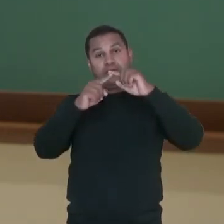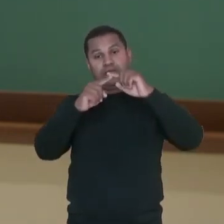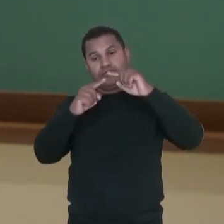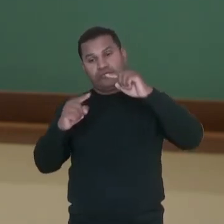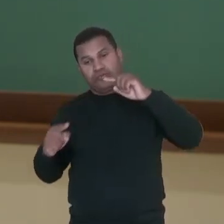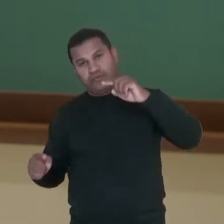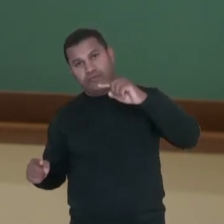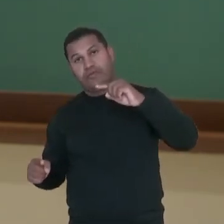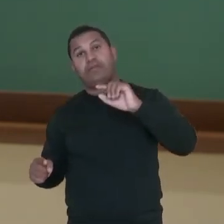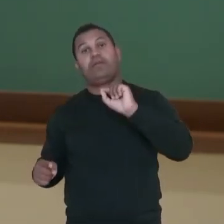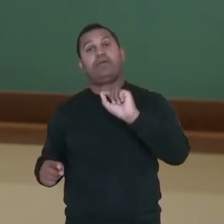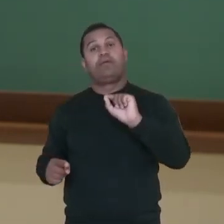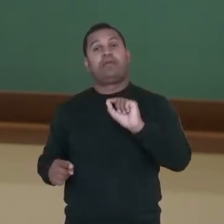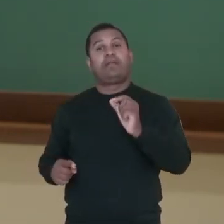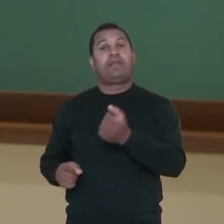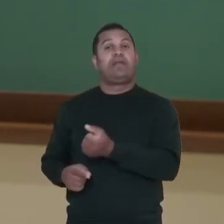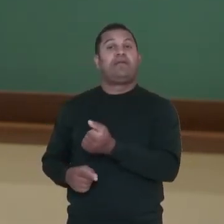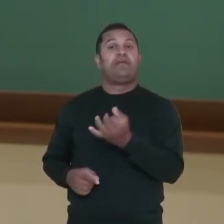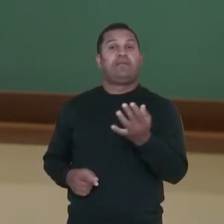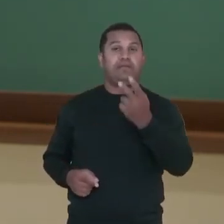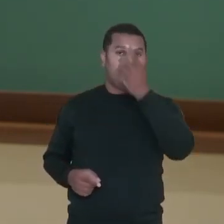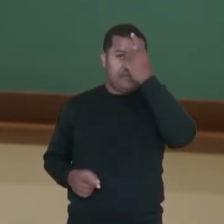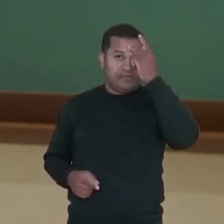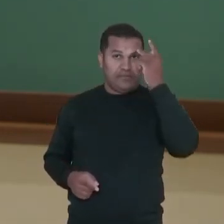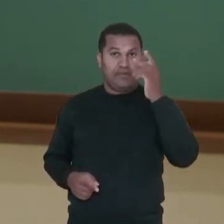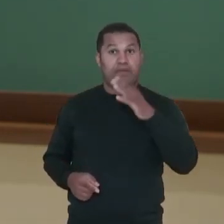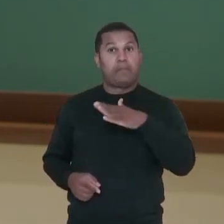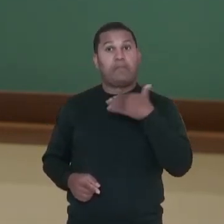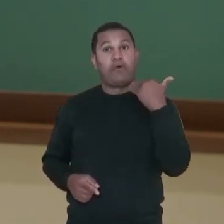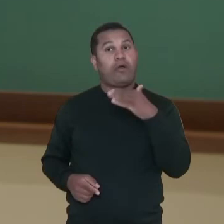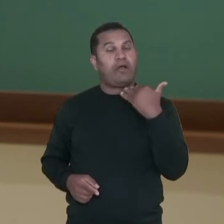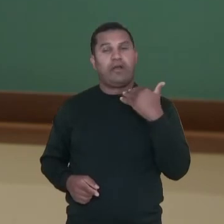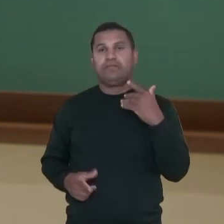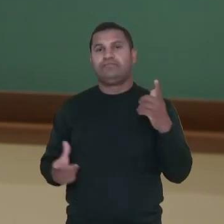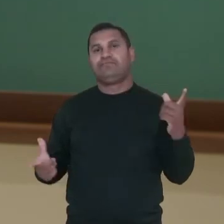infantil diminuiu. Nós viemos melhorando isso, né? De